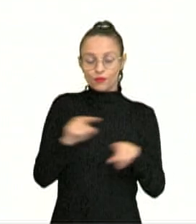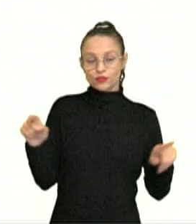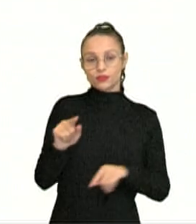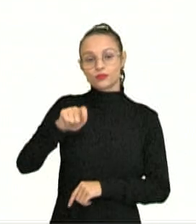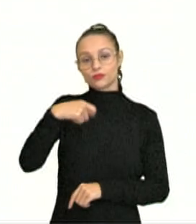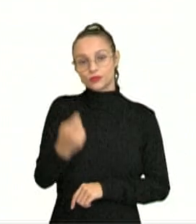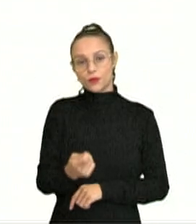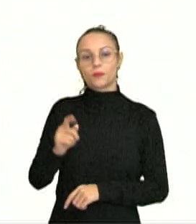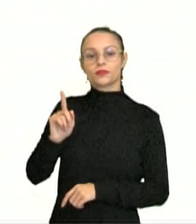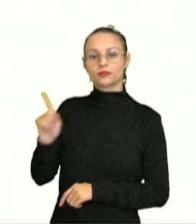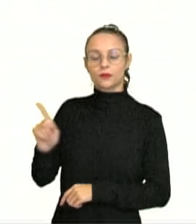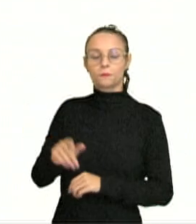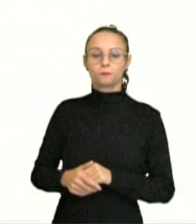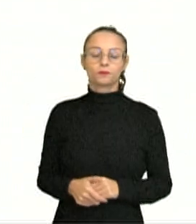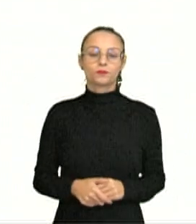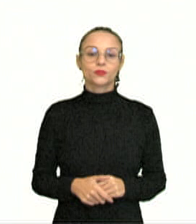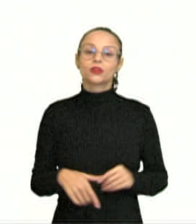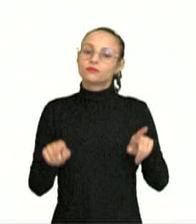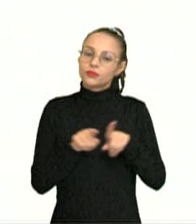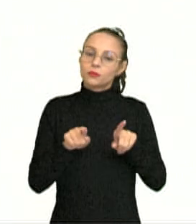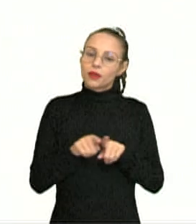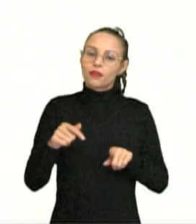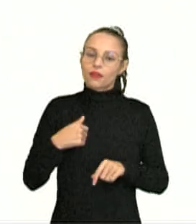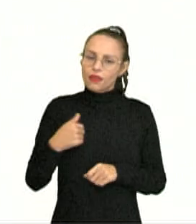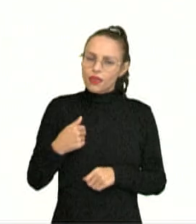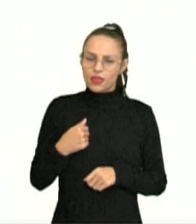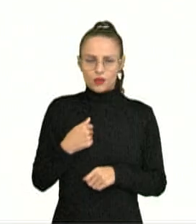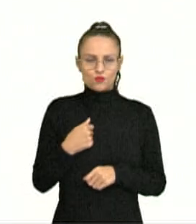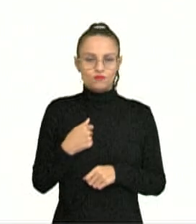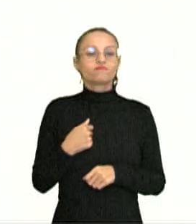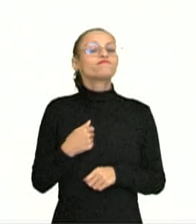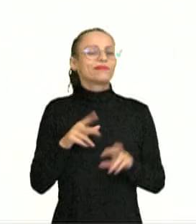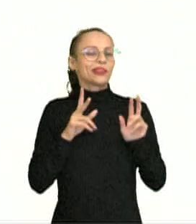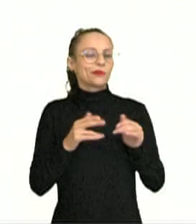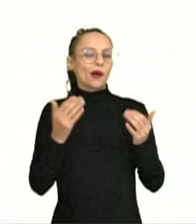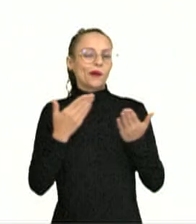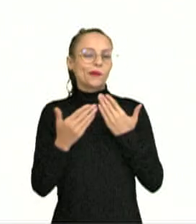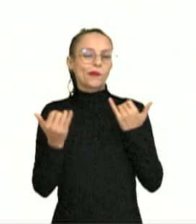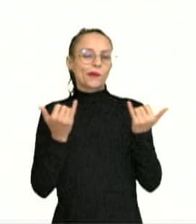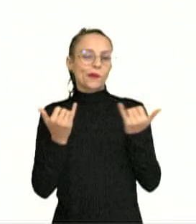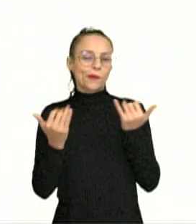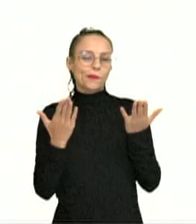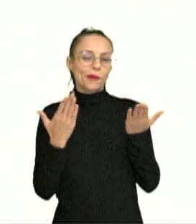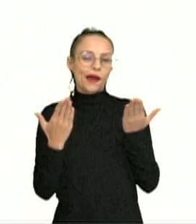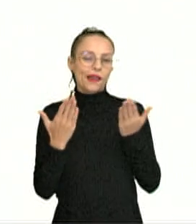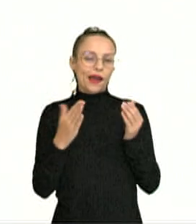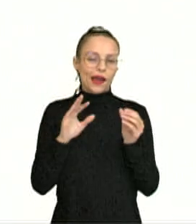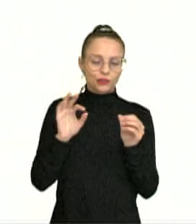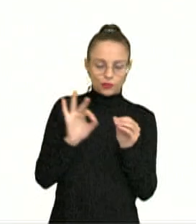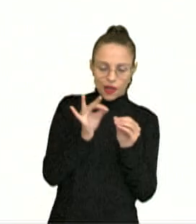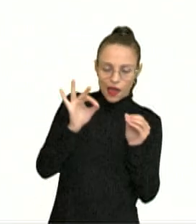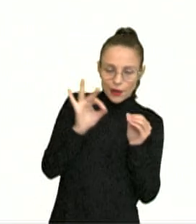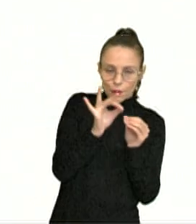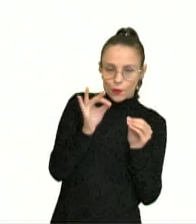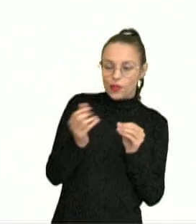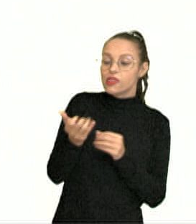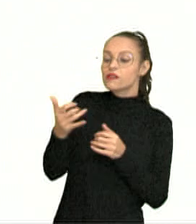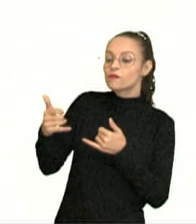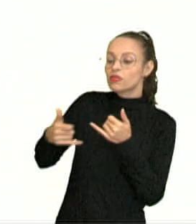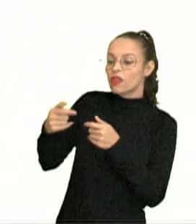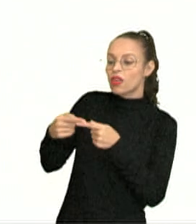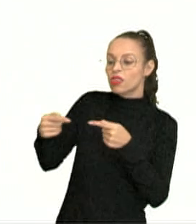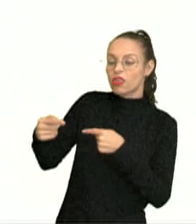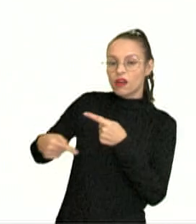questão. Também eu tenho servido de agulha a muita linha ordinária. No trecho apresentado,